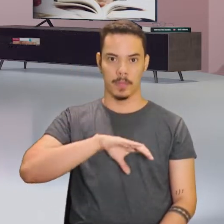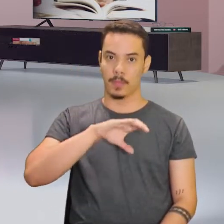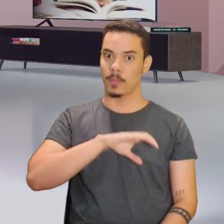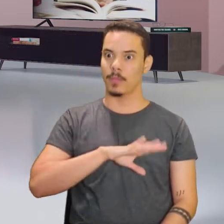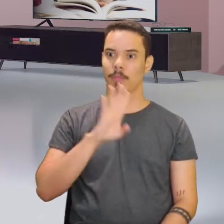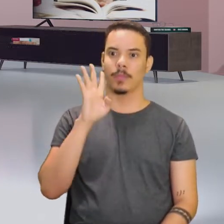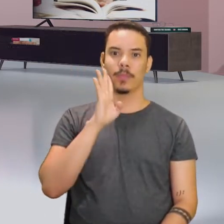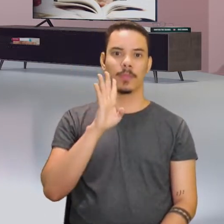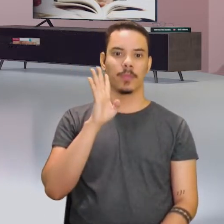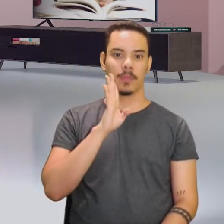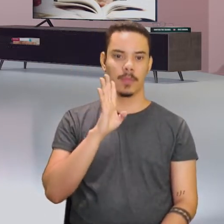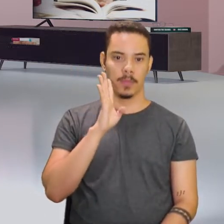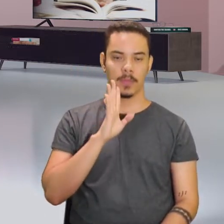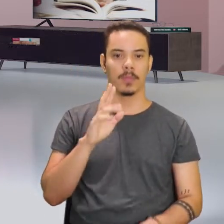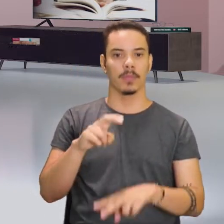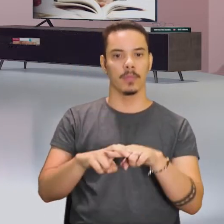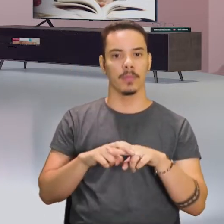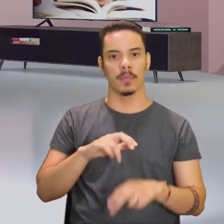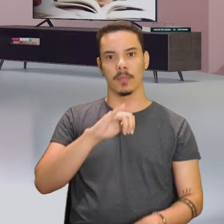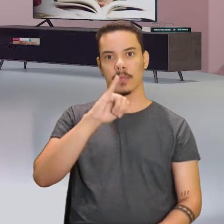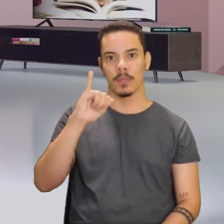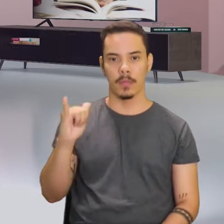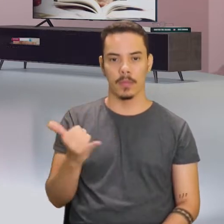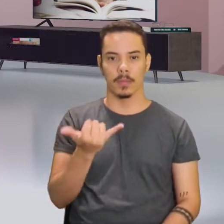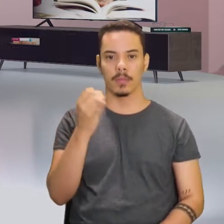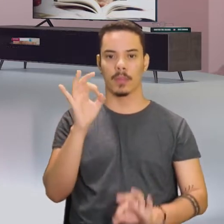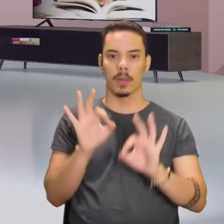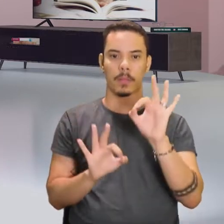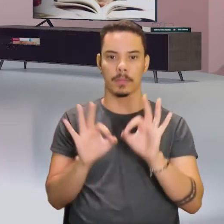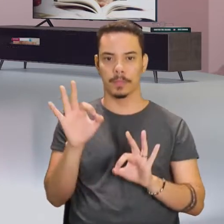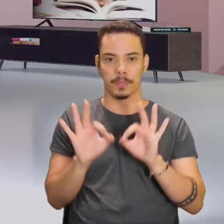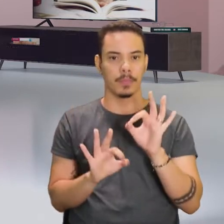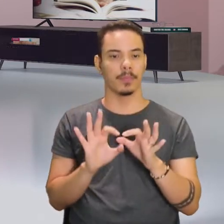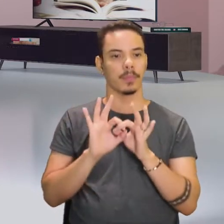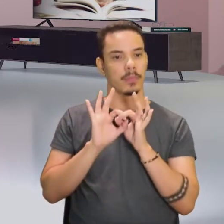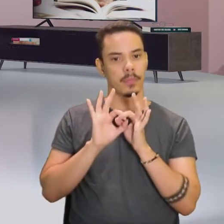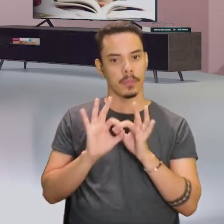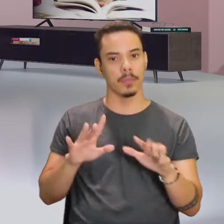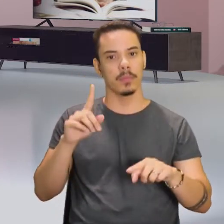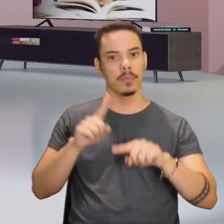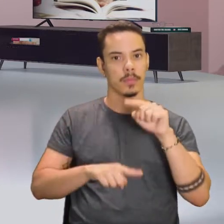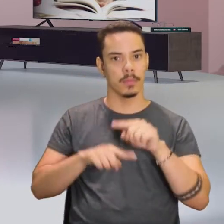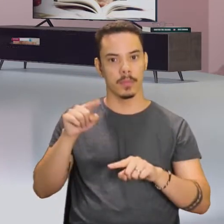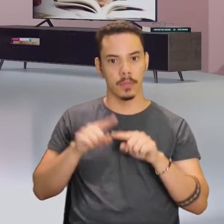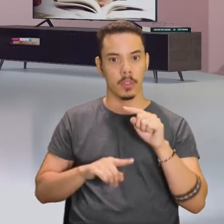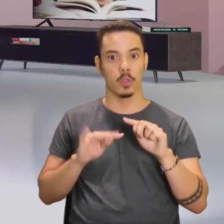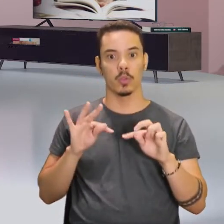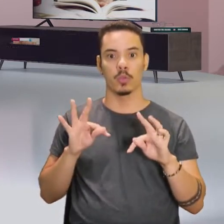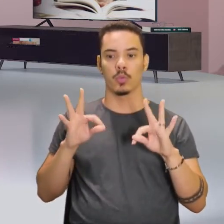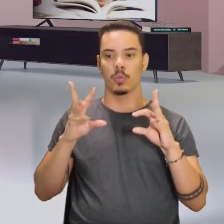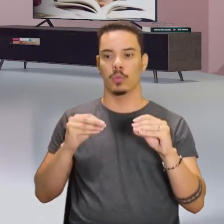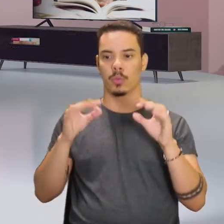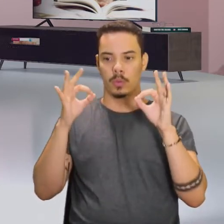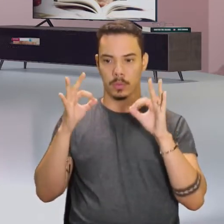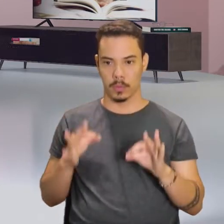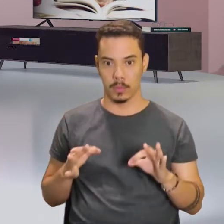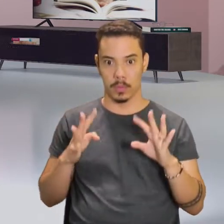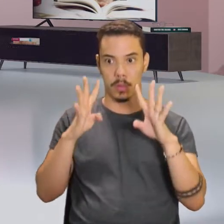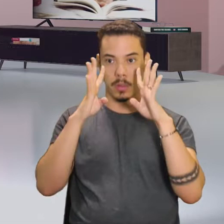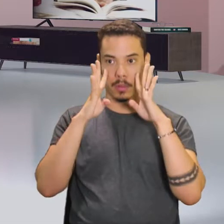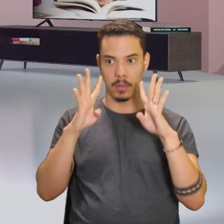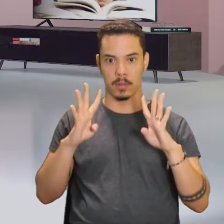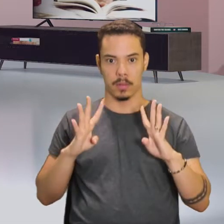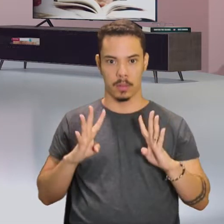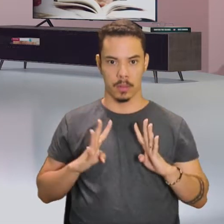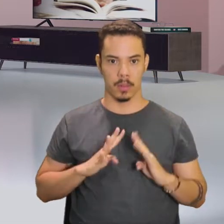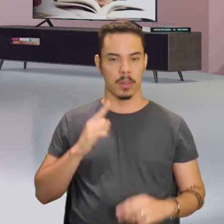que bacana, ó. E aproveita, se organiza, deixa seu material tudo aí certinho e fica de olho,